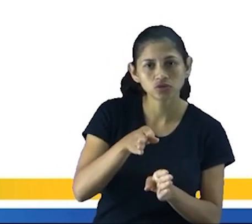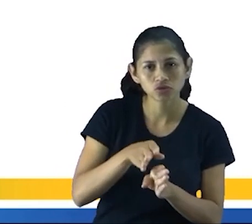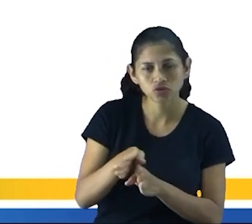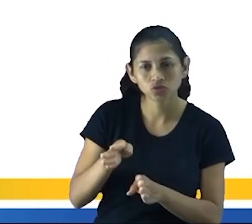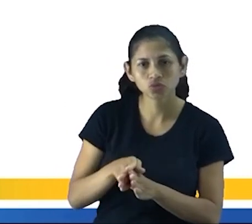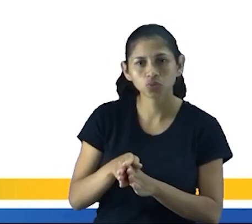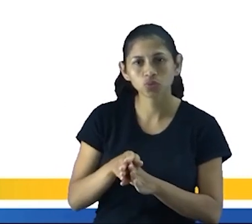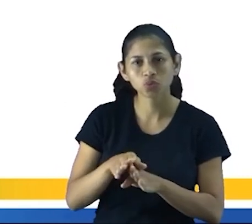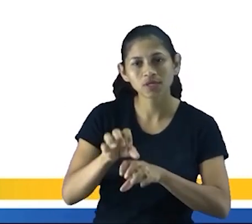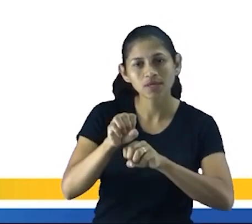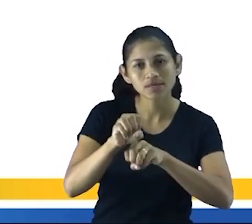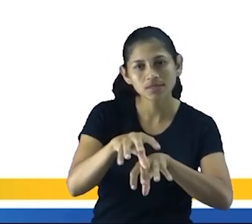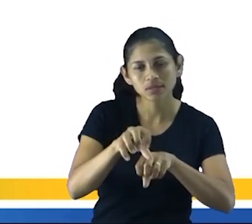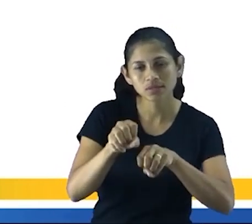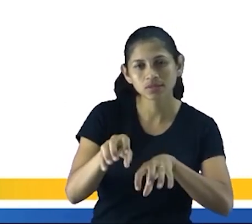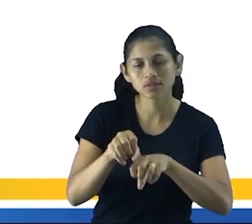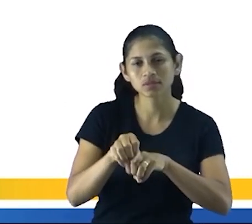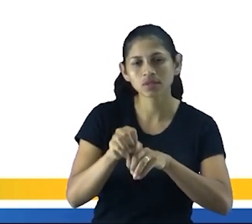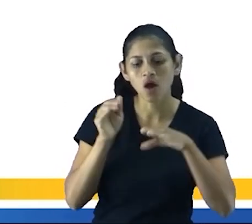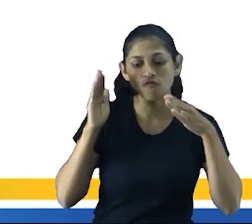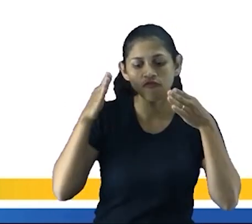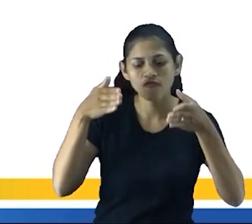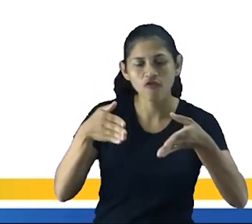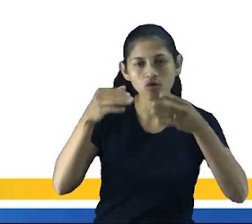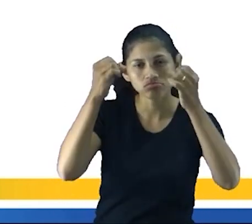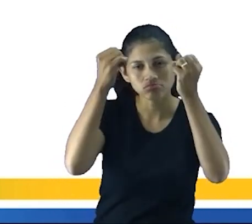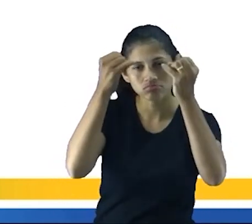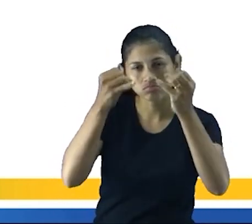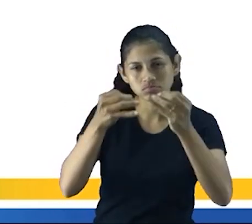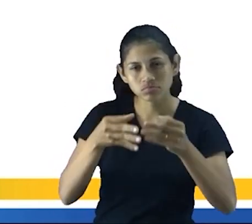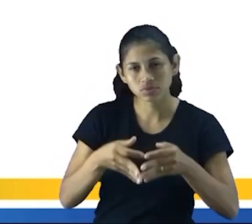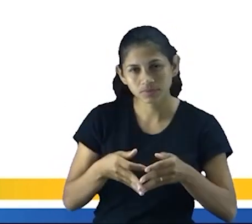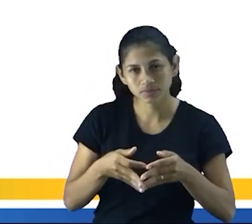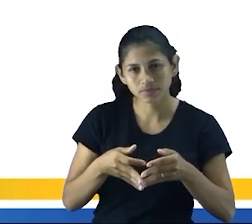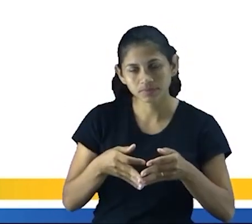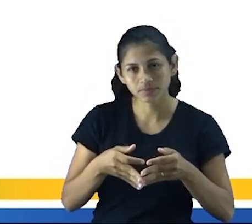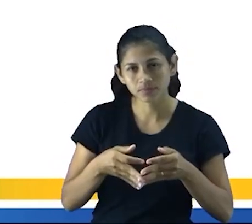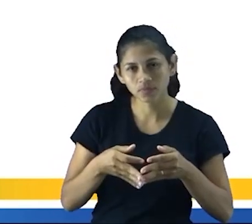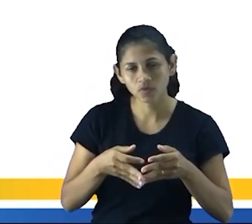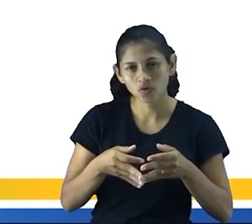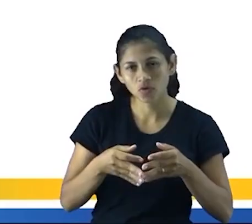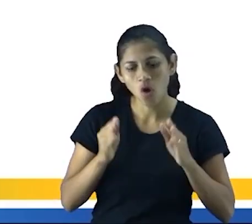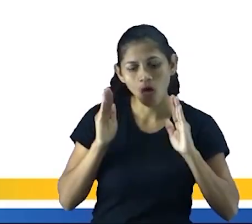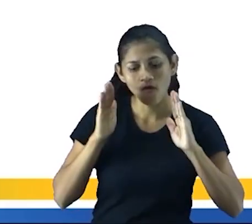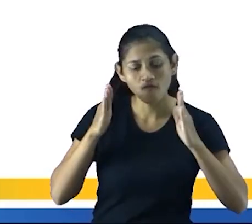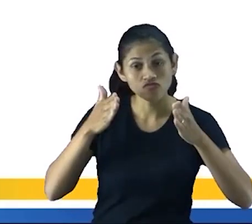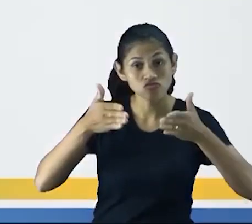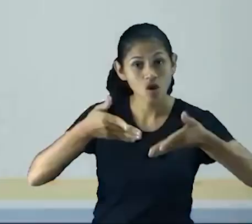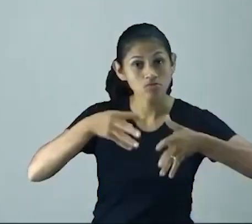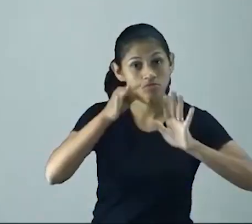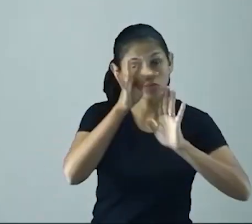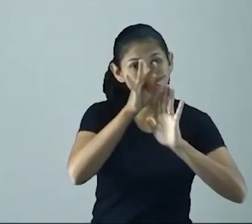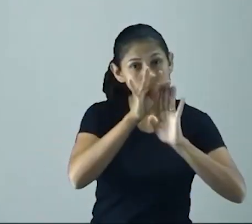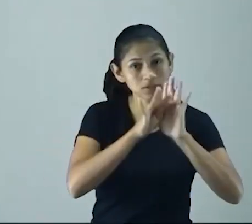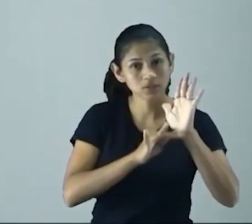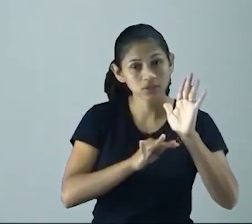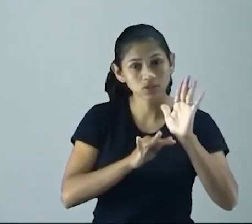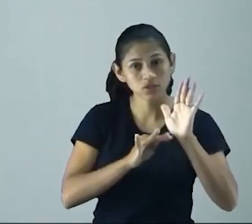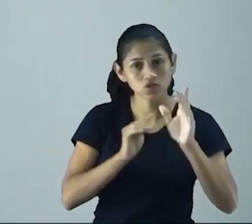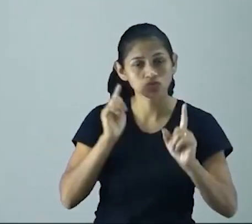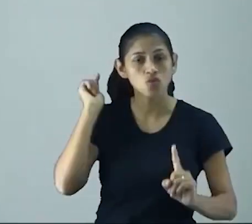ensinar alguém, foco na explicação, tá certo? Foco nos textos delas são